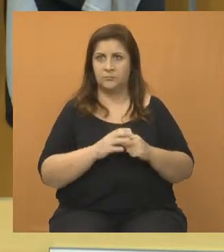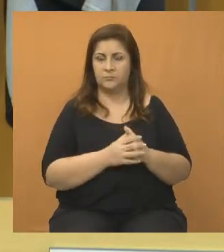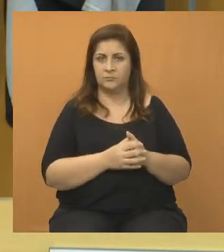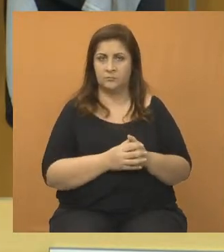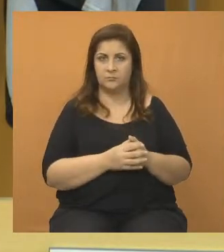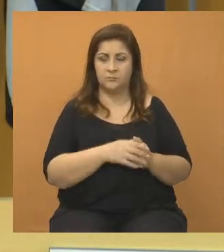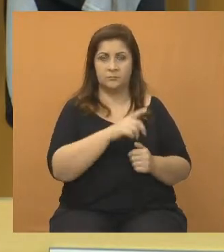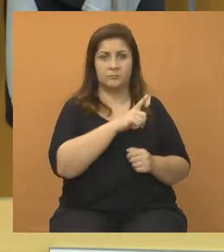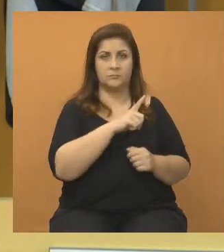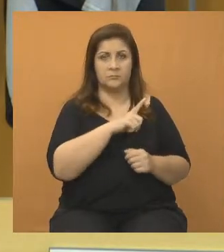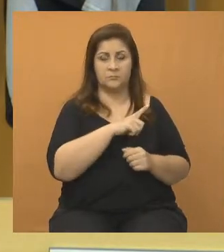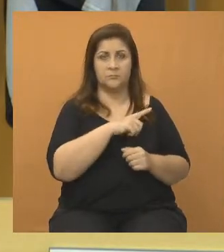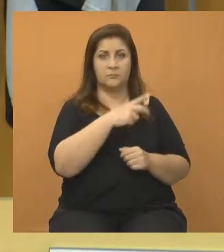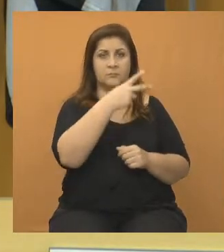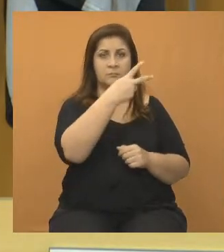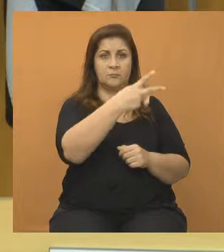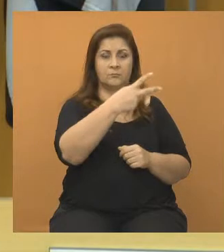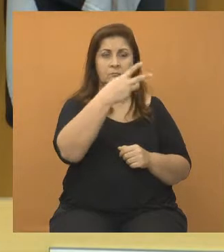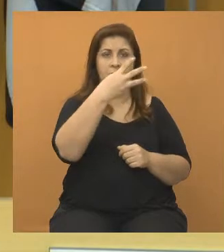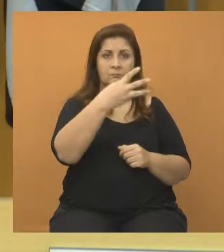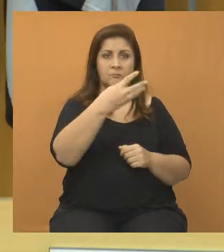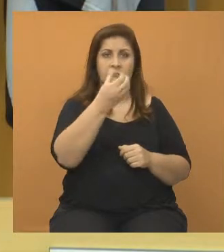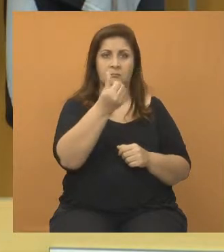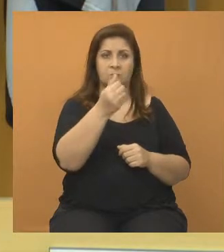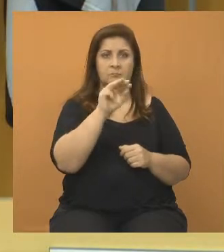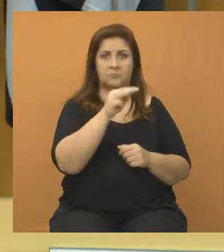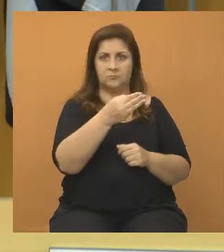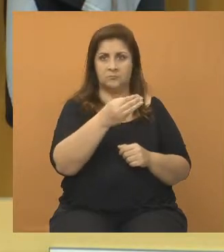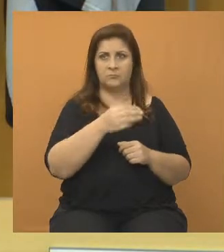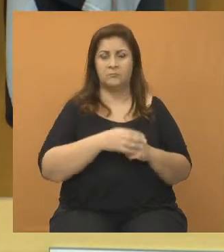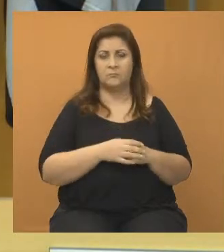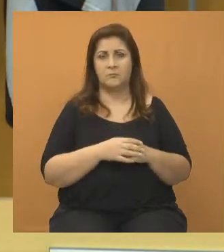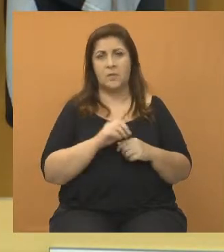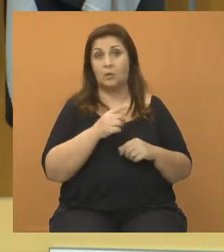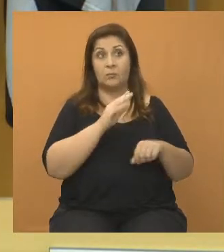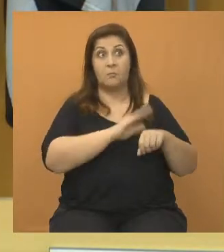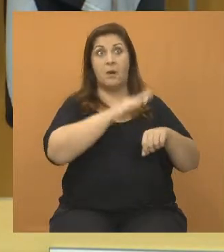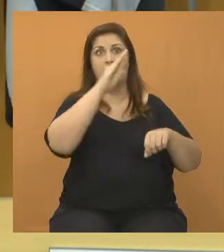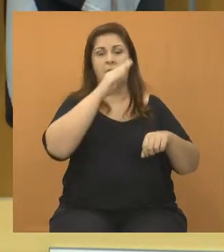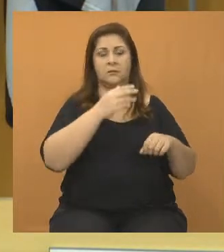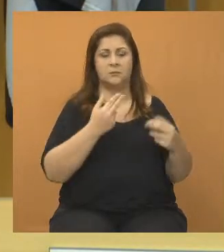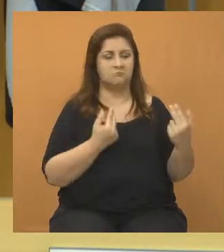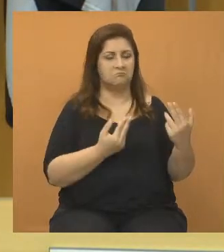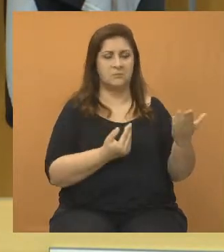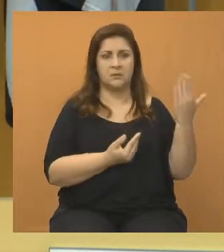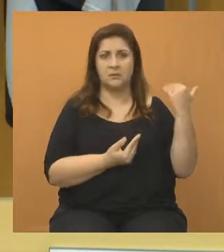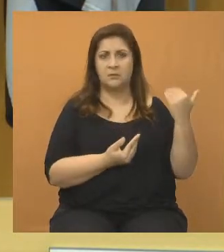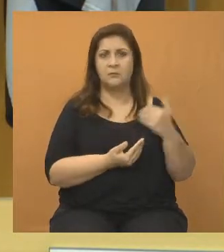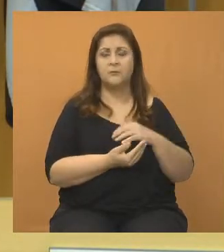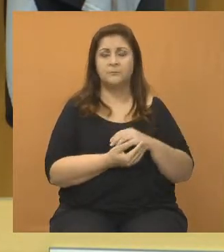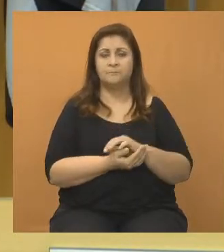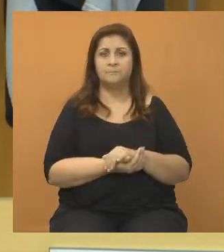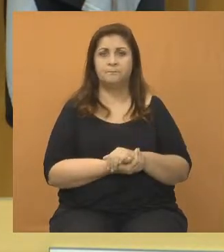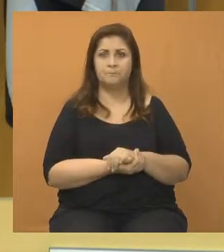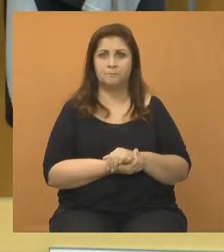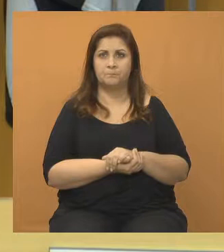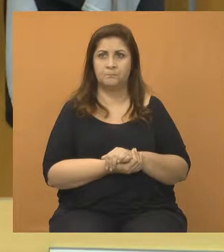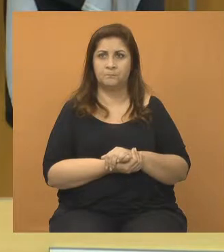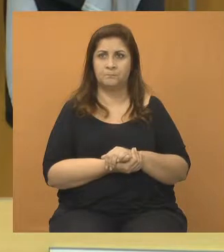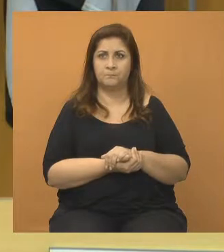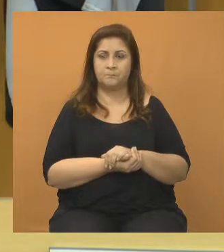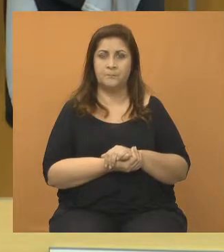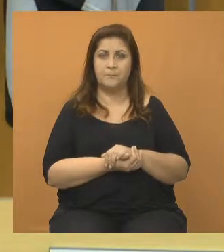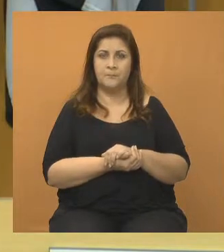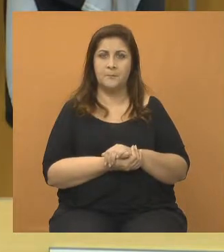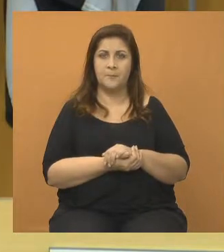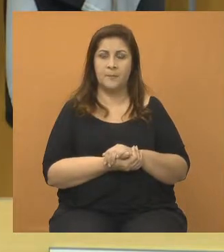tem 236 milhões, você realmente não teve um aumento significativo dos recursos arrecadados pelo município, pelo fato de